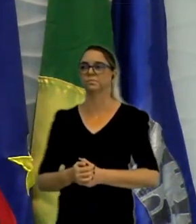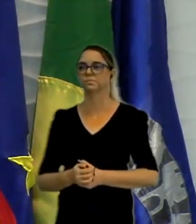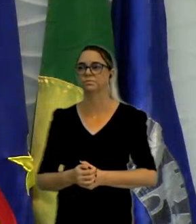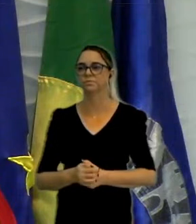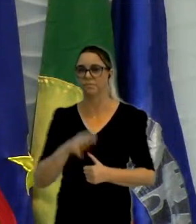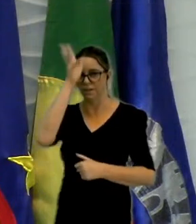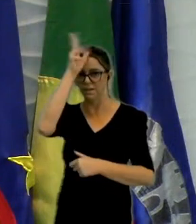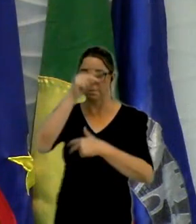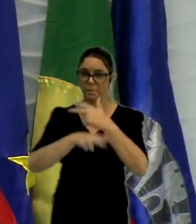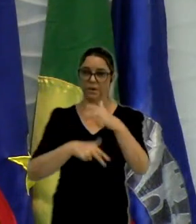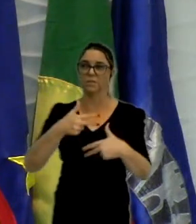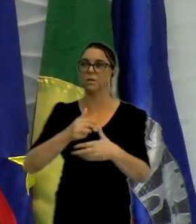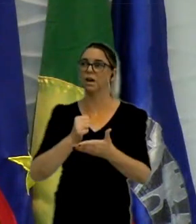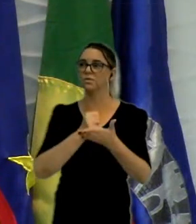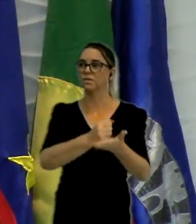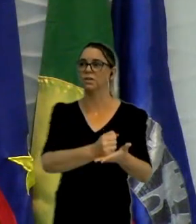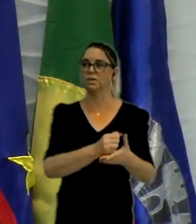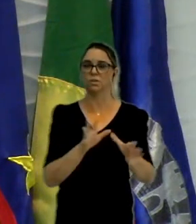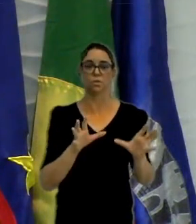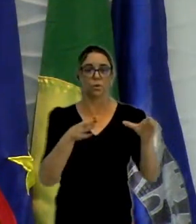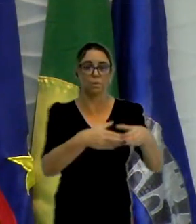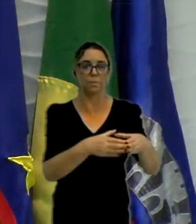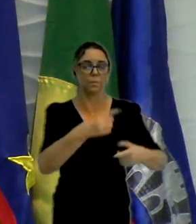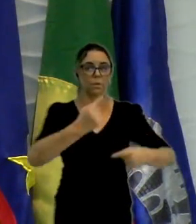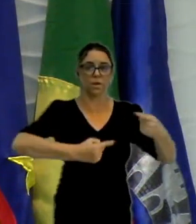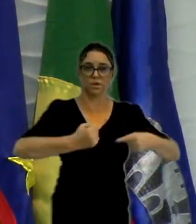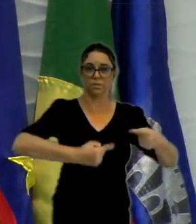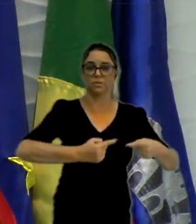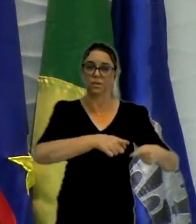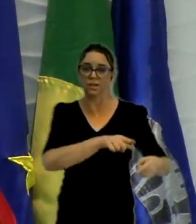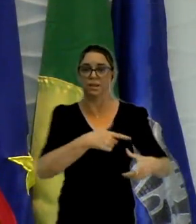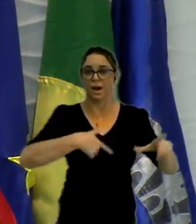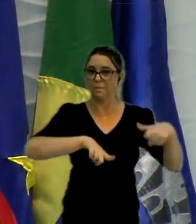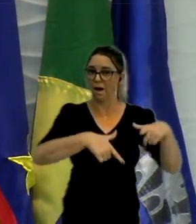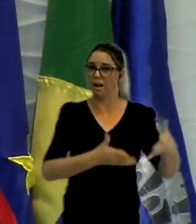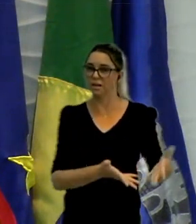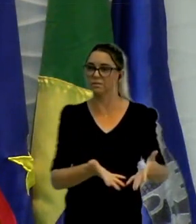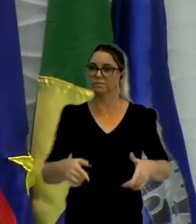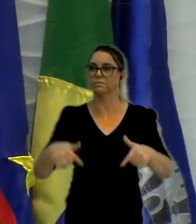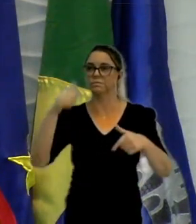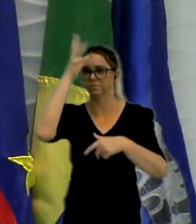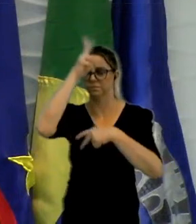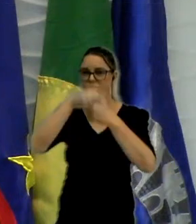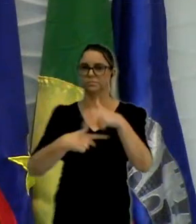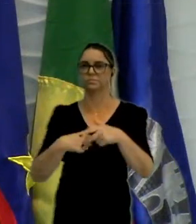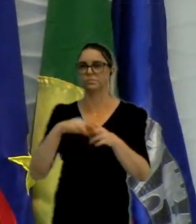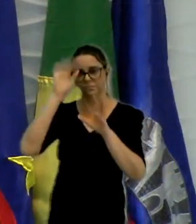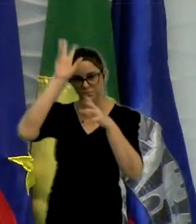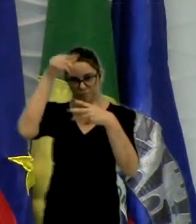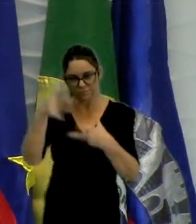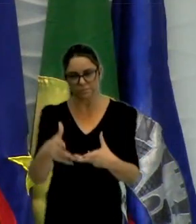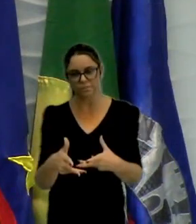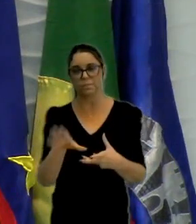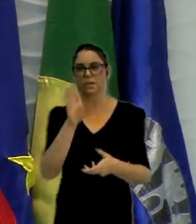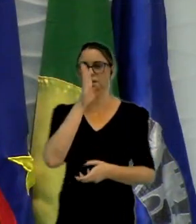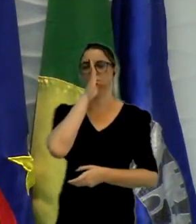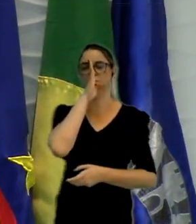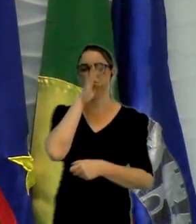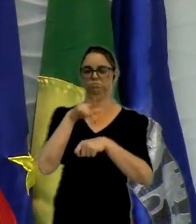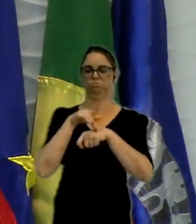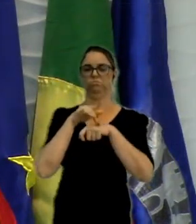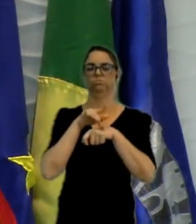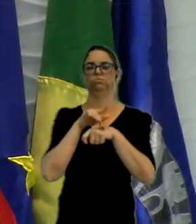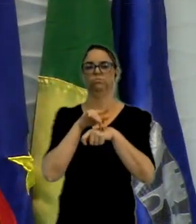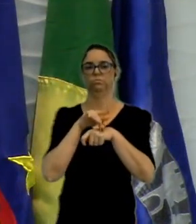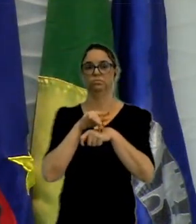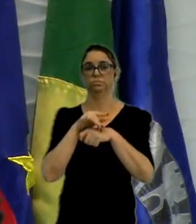por São Bento do Una. Com um grupo político que tanto faz por São Bento do Una. A Vossa Excelência se cala e se omite de falar